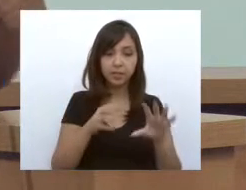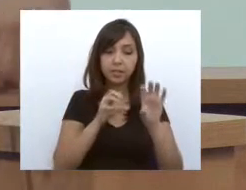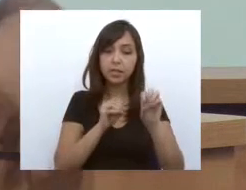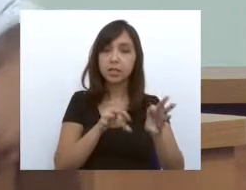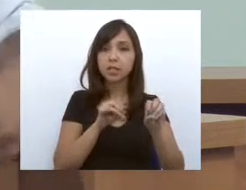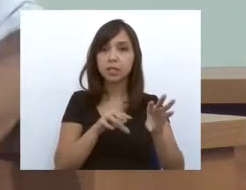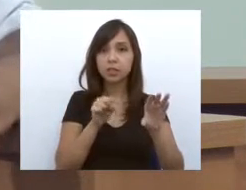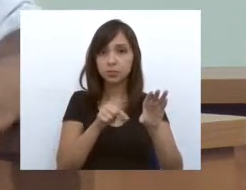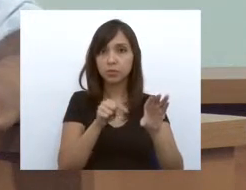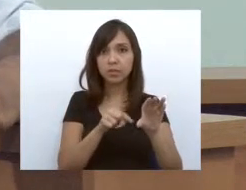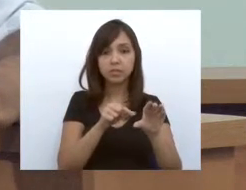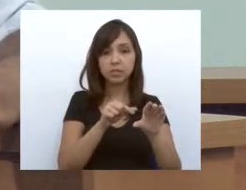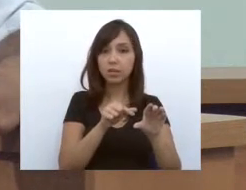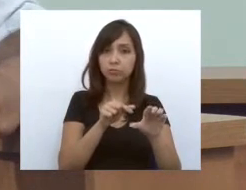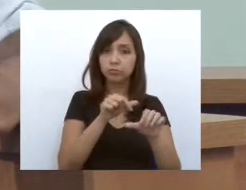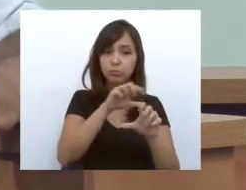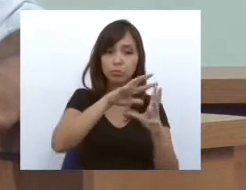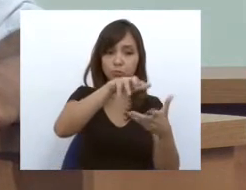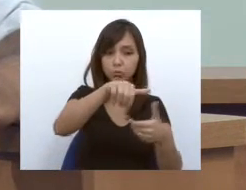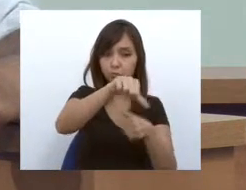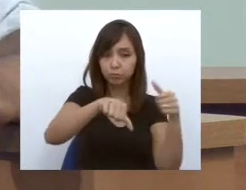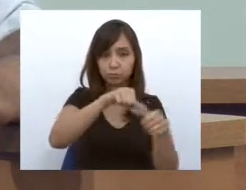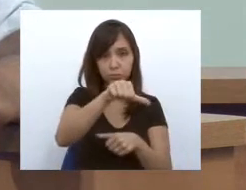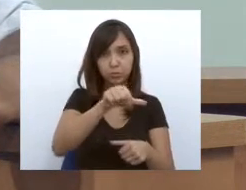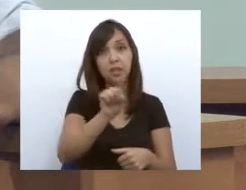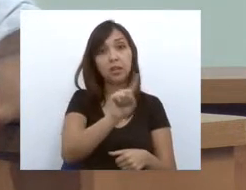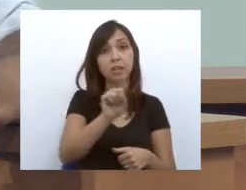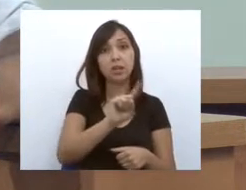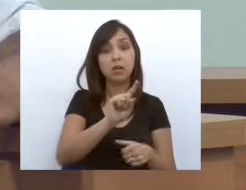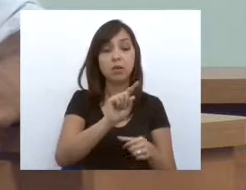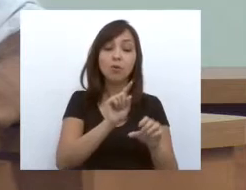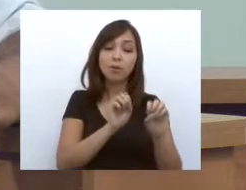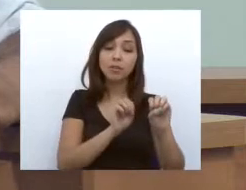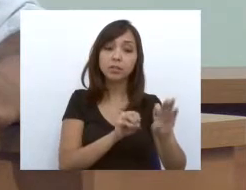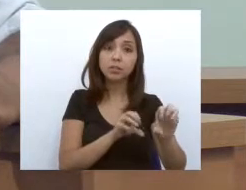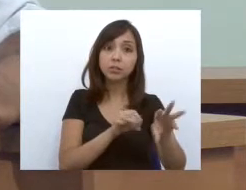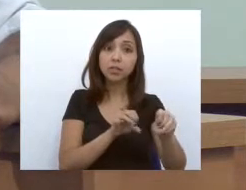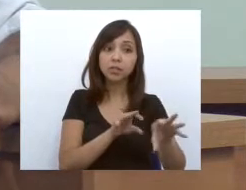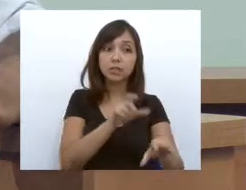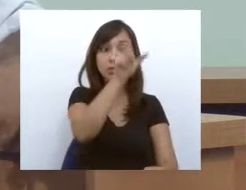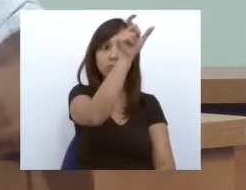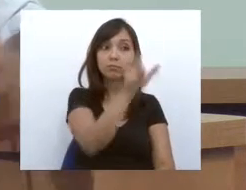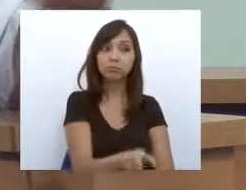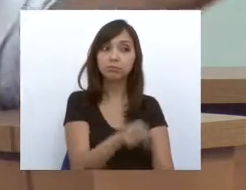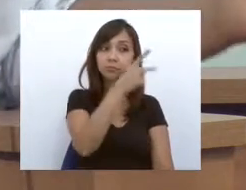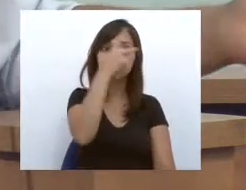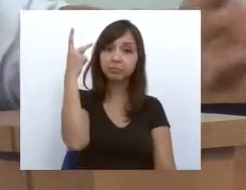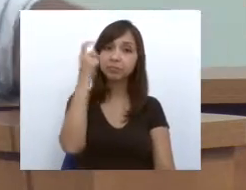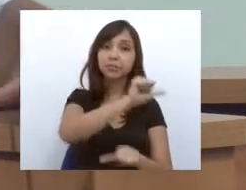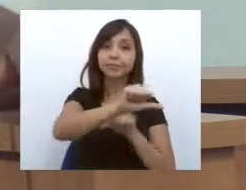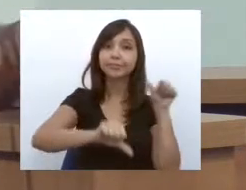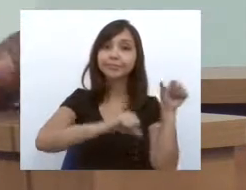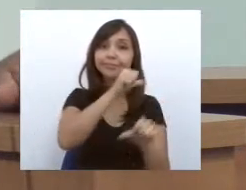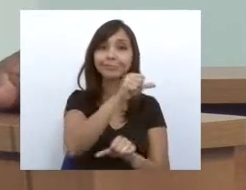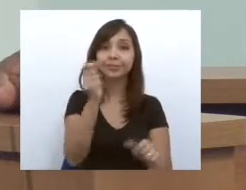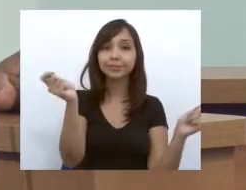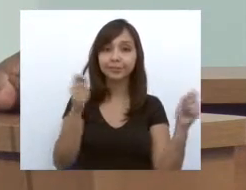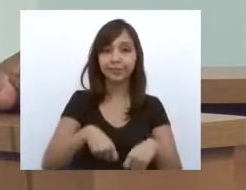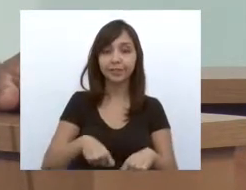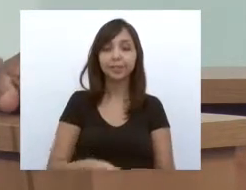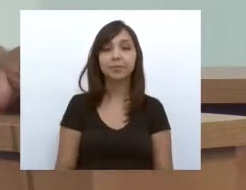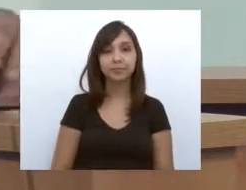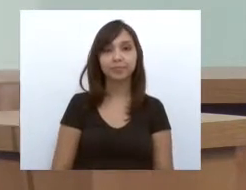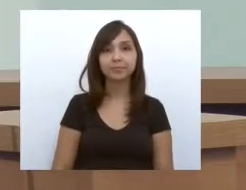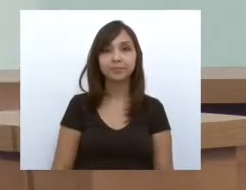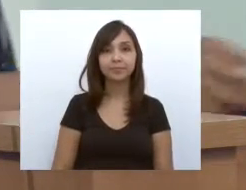educação não muda o mundo, educação transforma as pessoas transformam o mundo. É isso aí,